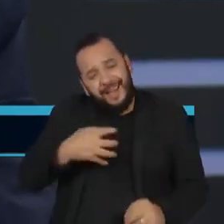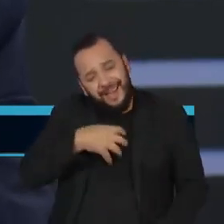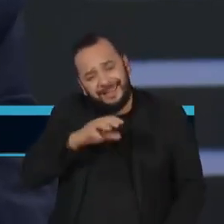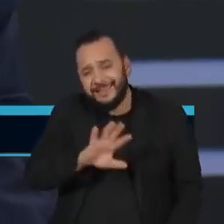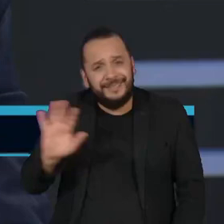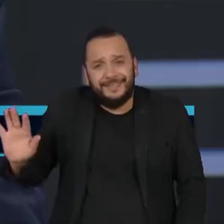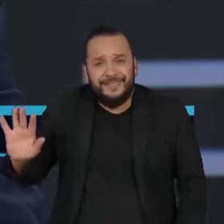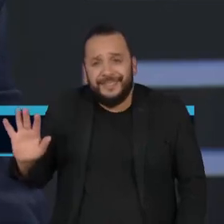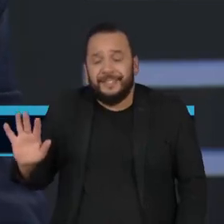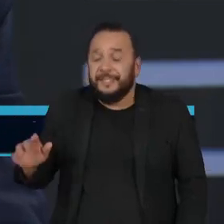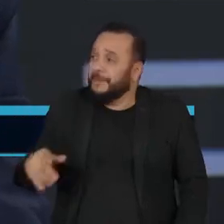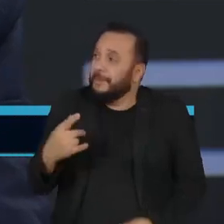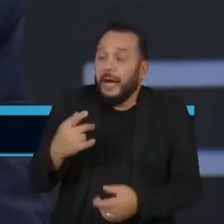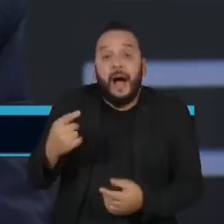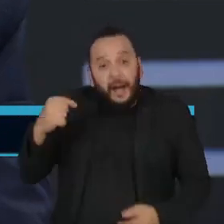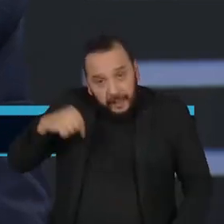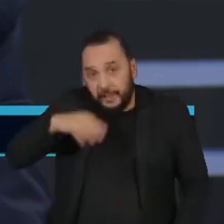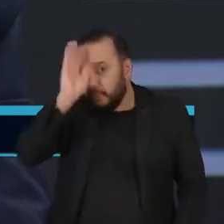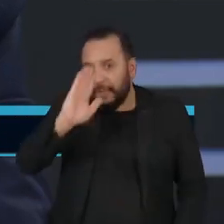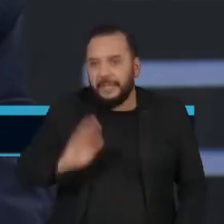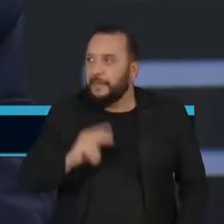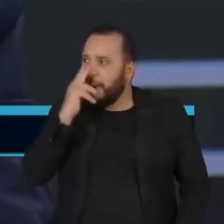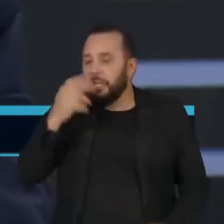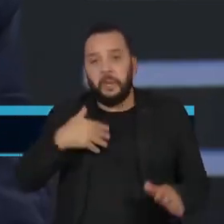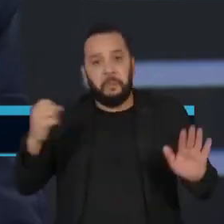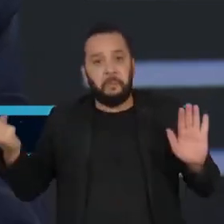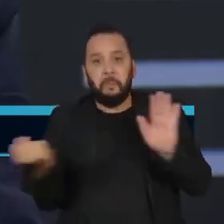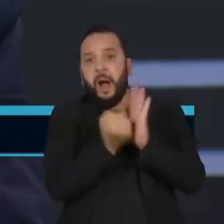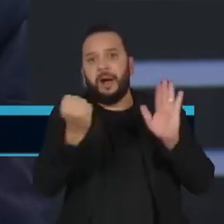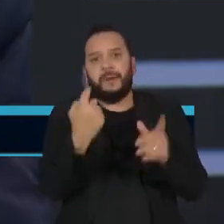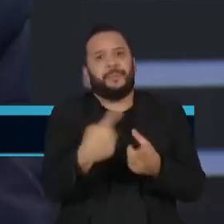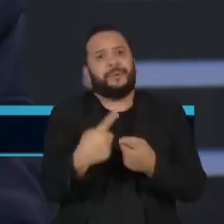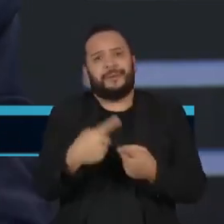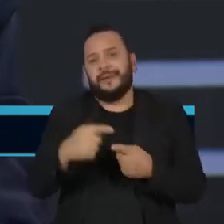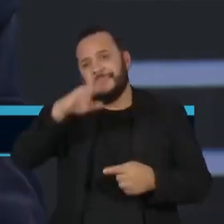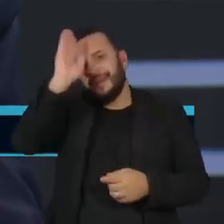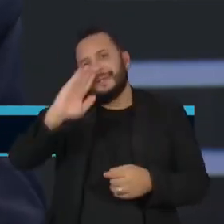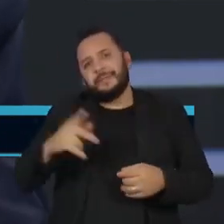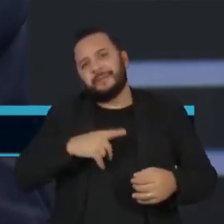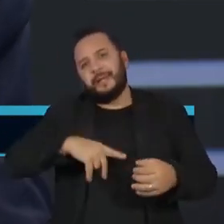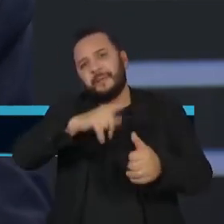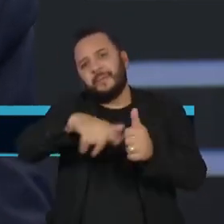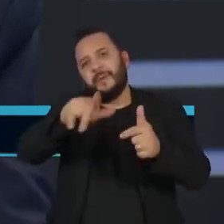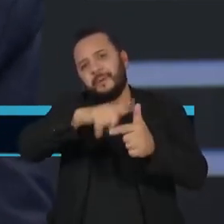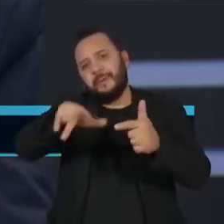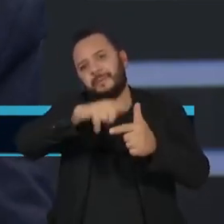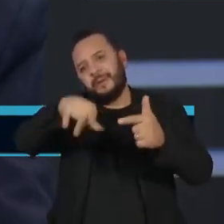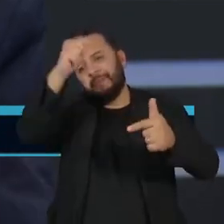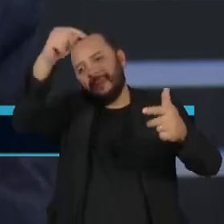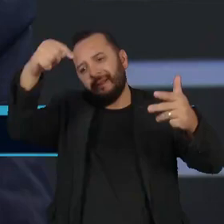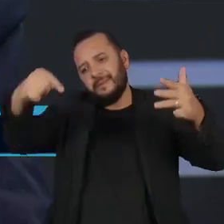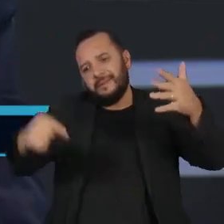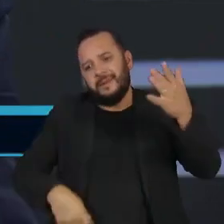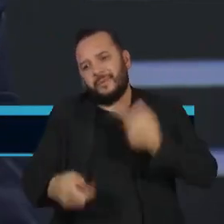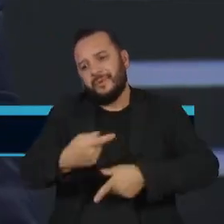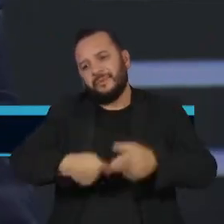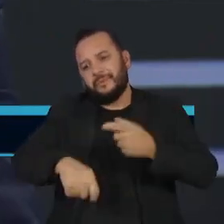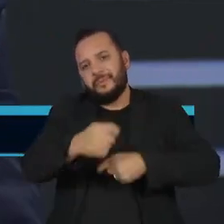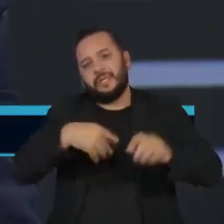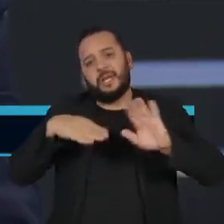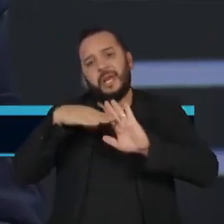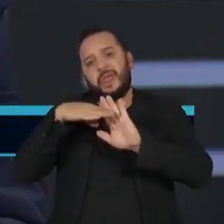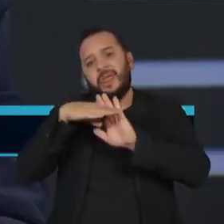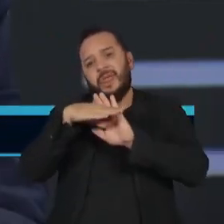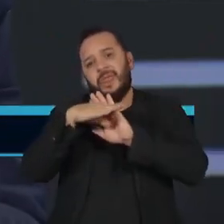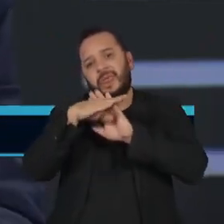no Brasil para os nossos problemas quase que de estagnação, não chega a ser estagnação econômica, evidentemente, mas voos de galinha